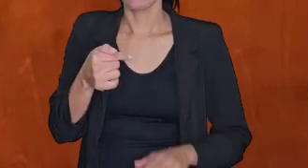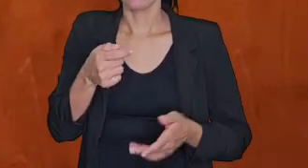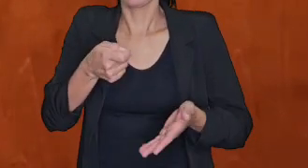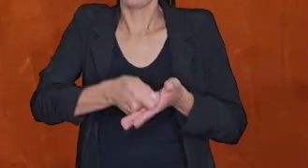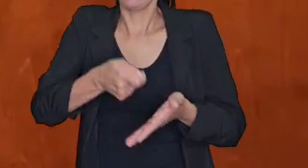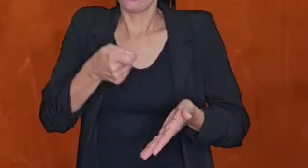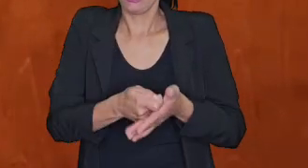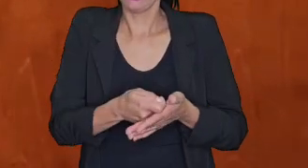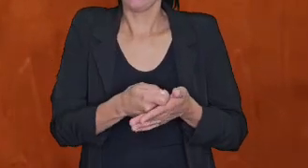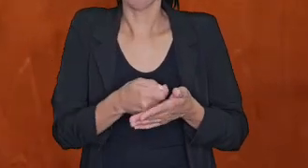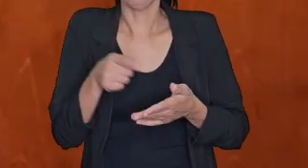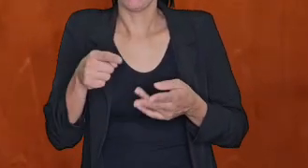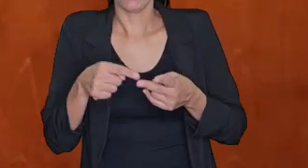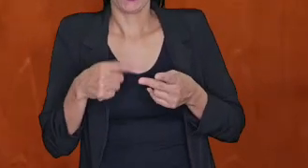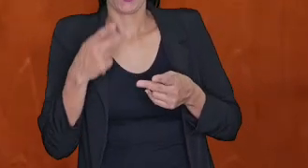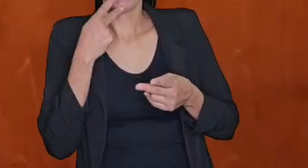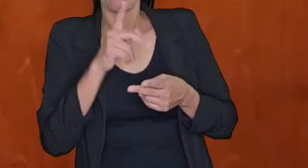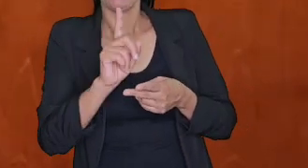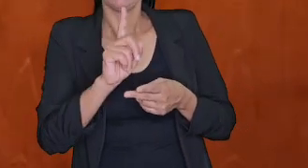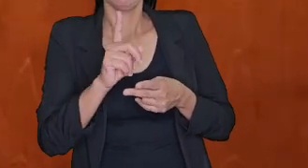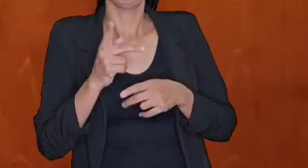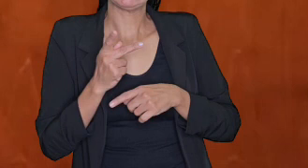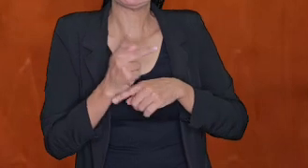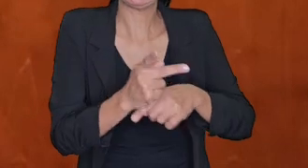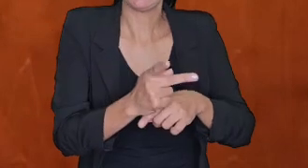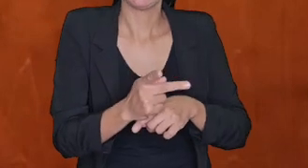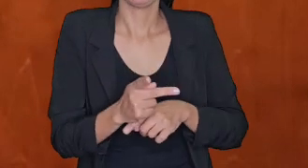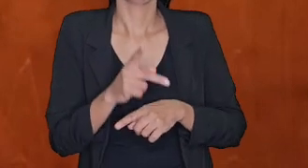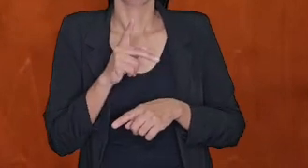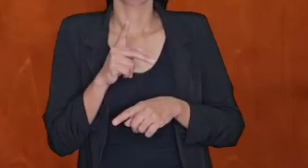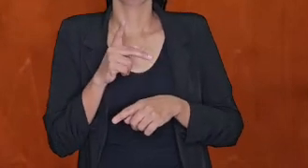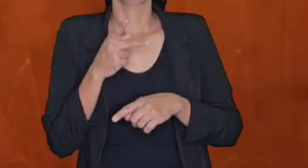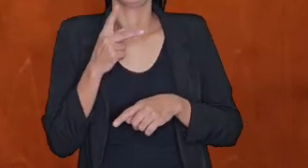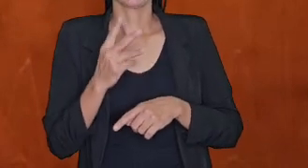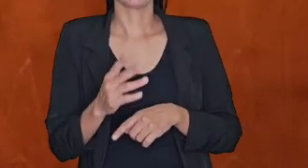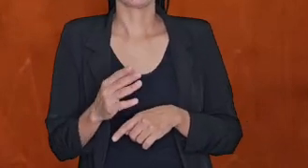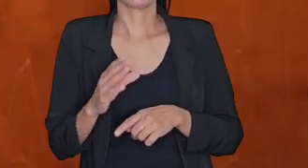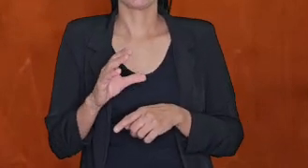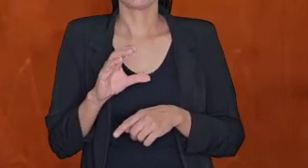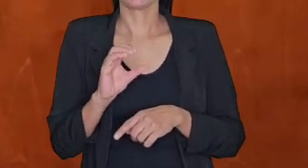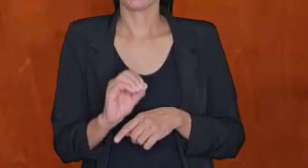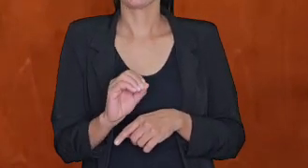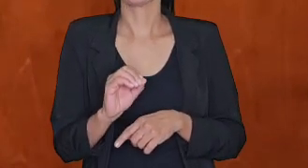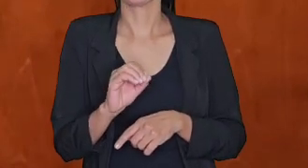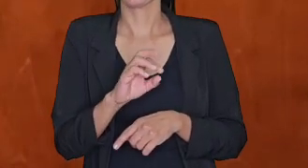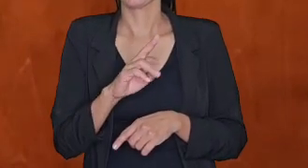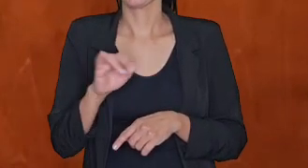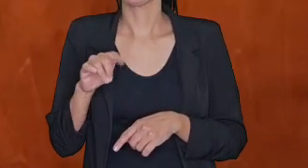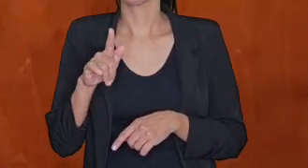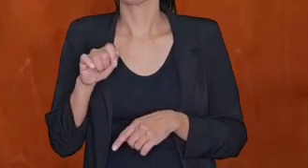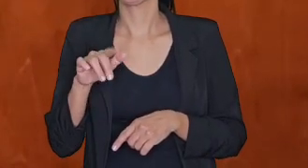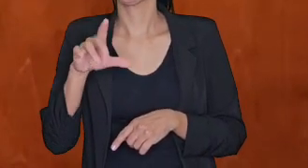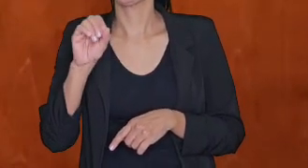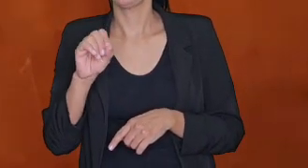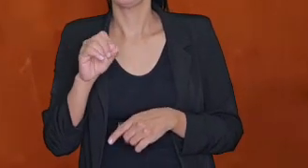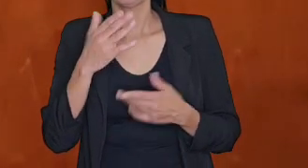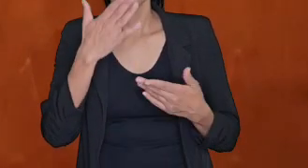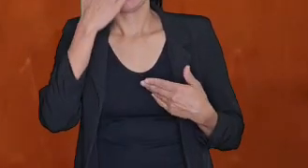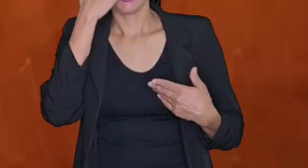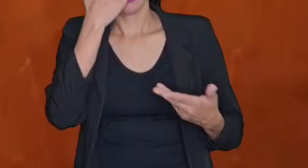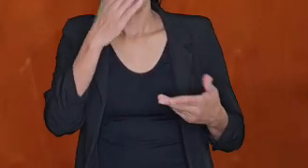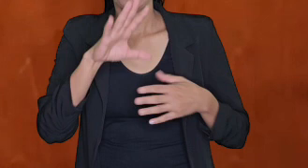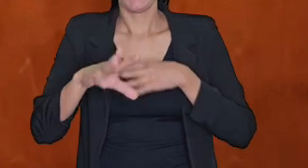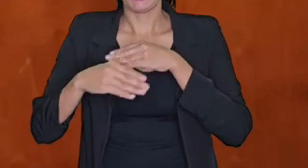o artigo 47 e exijo. O outro não, segue a corregedoria. O que você faz?